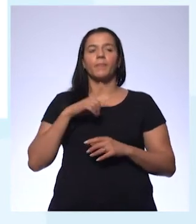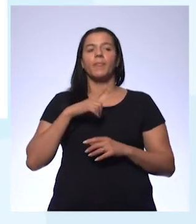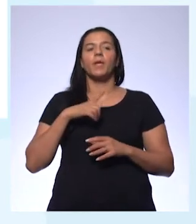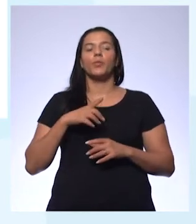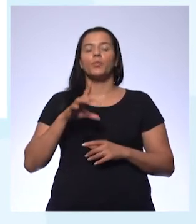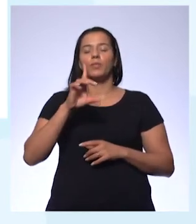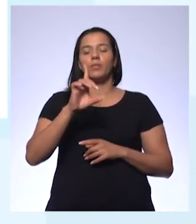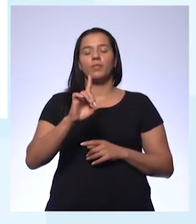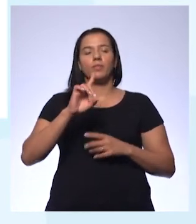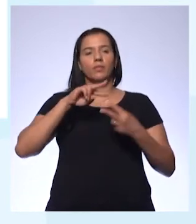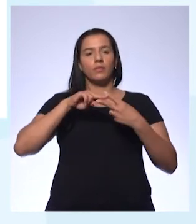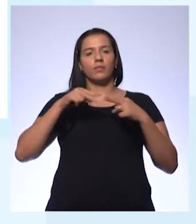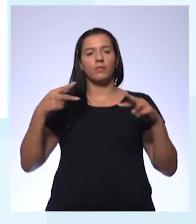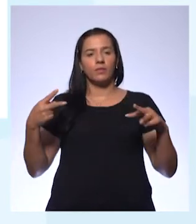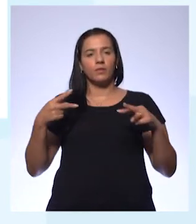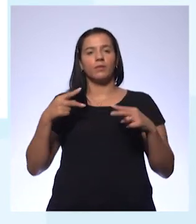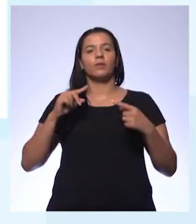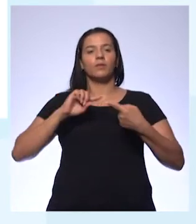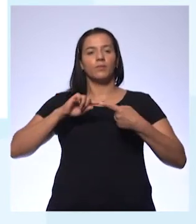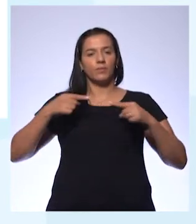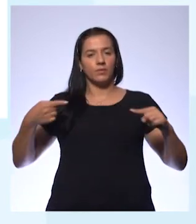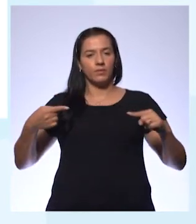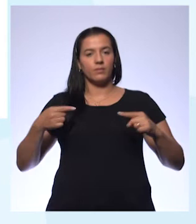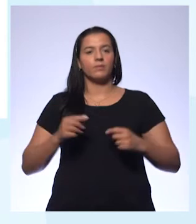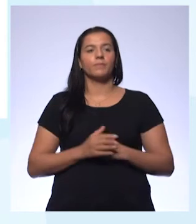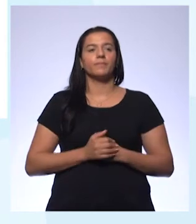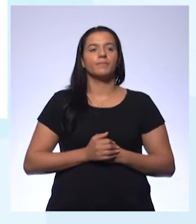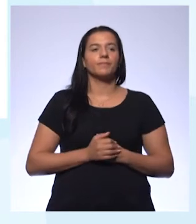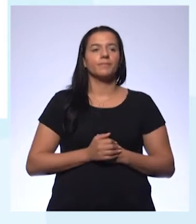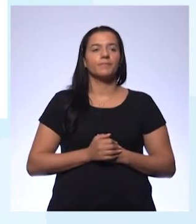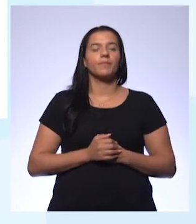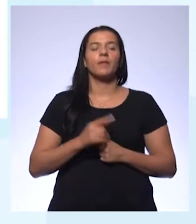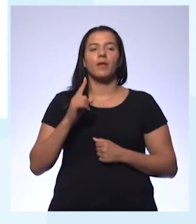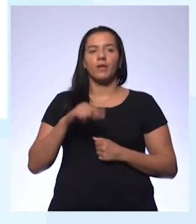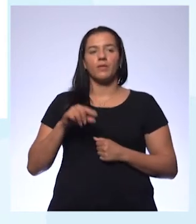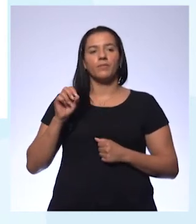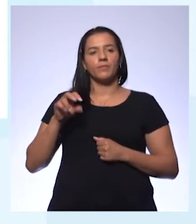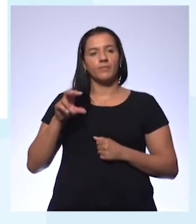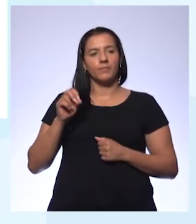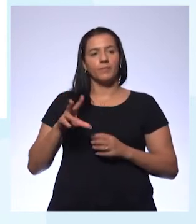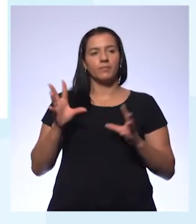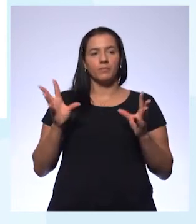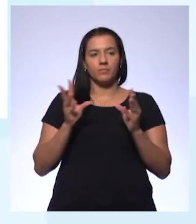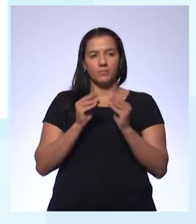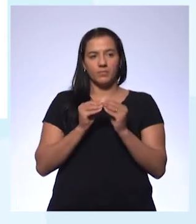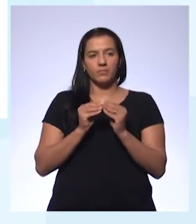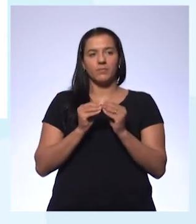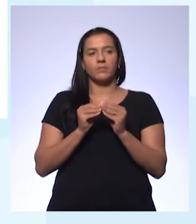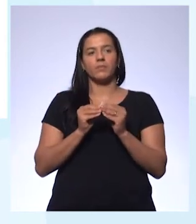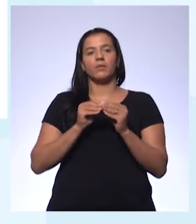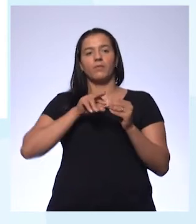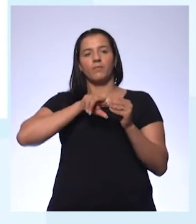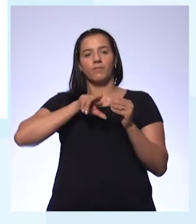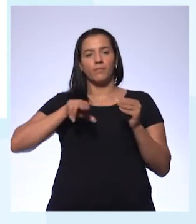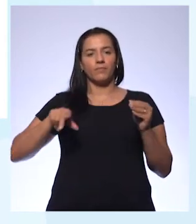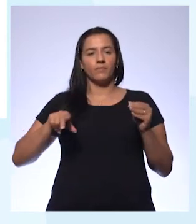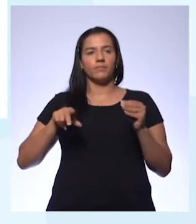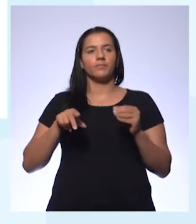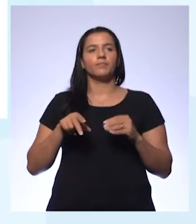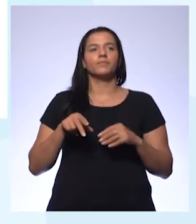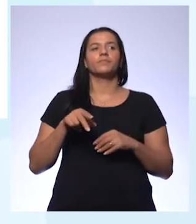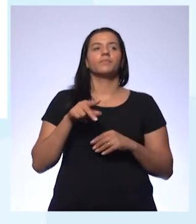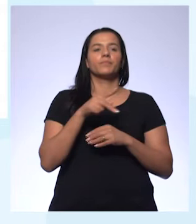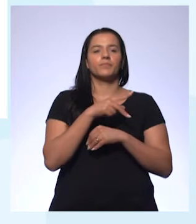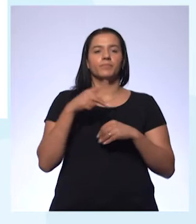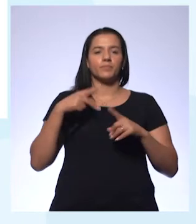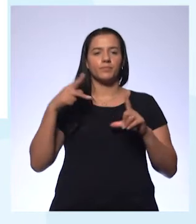ali dentro, um RNA, tá? O vírus se resume a isso. Um envelopinho de proteína com